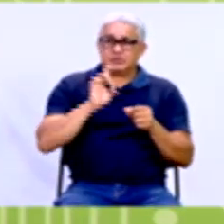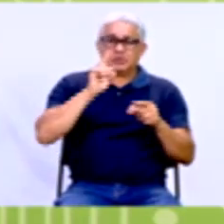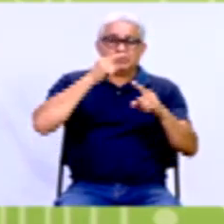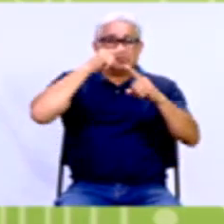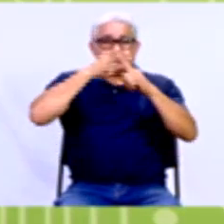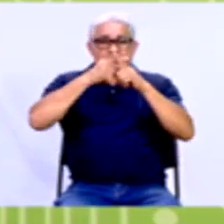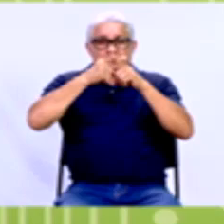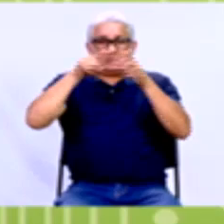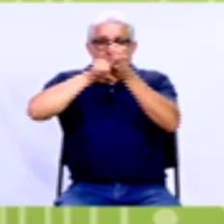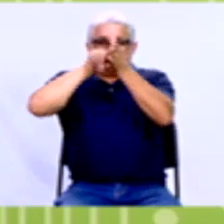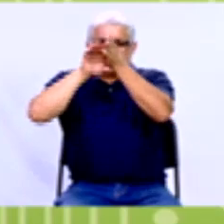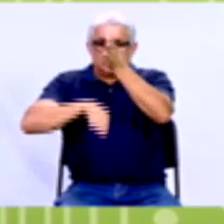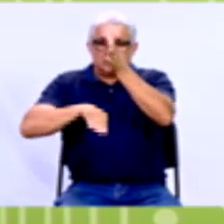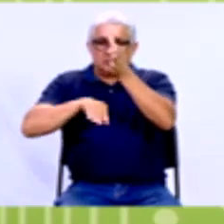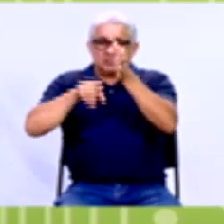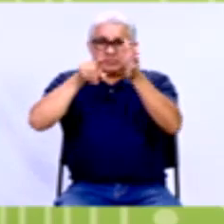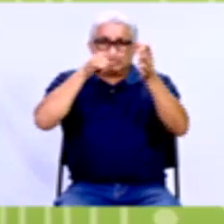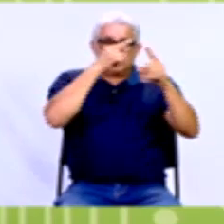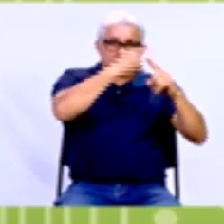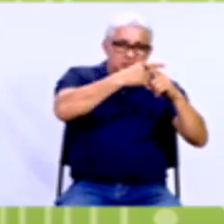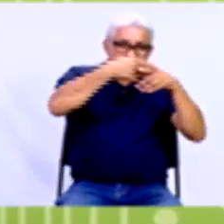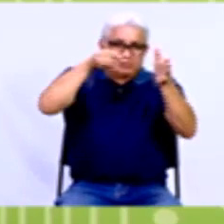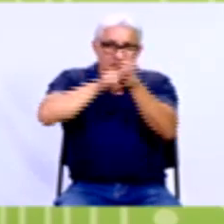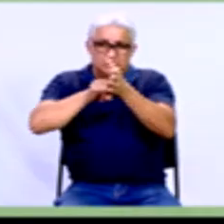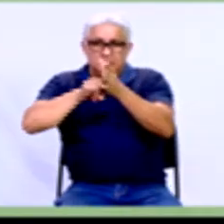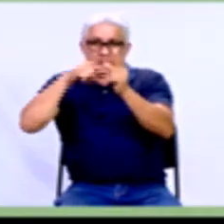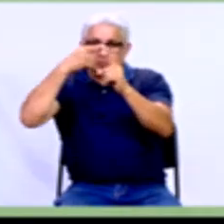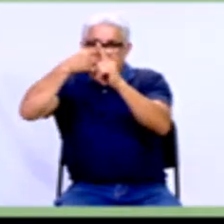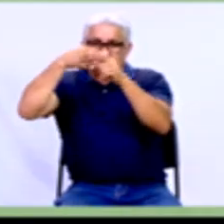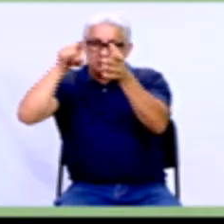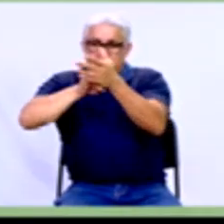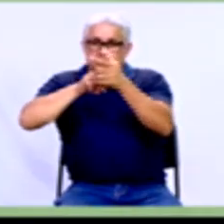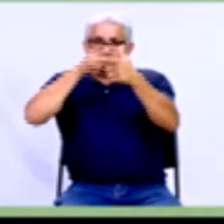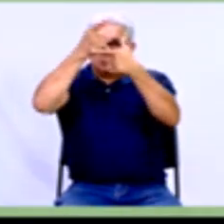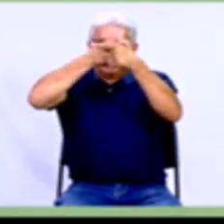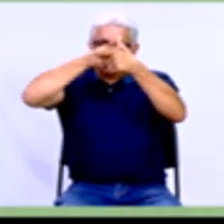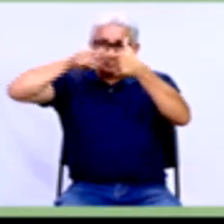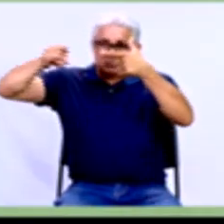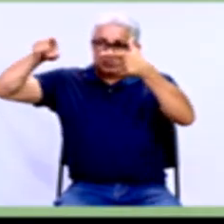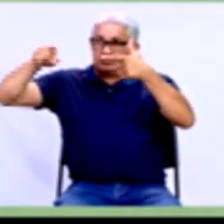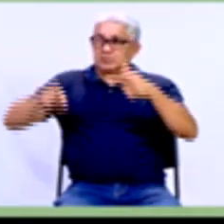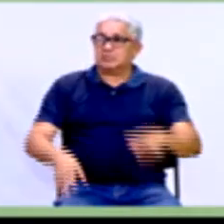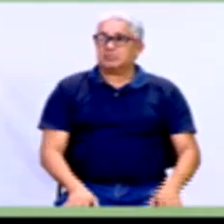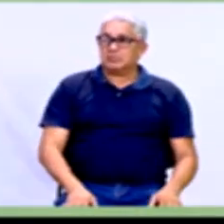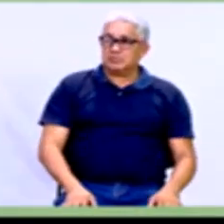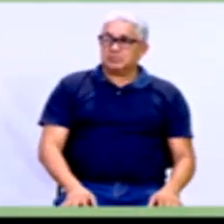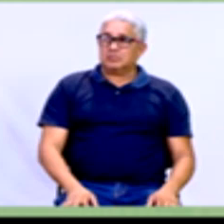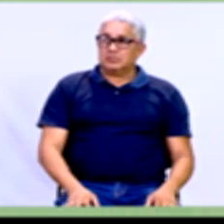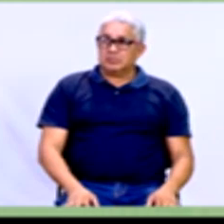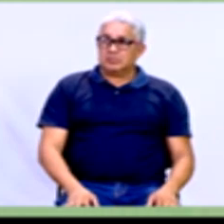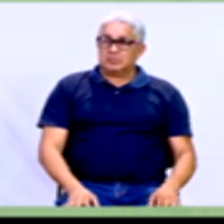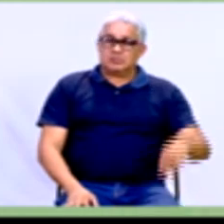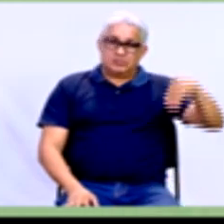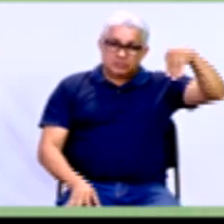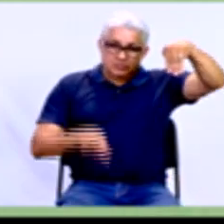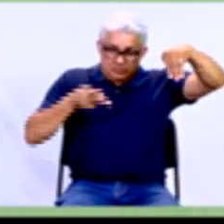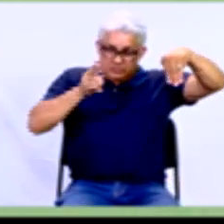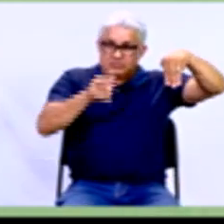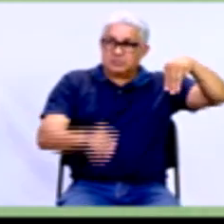Multiplicação e subtração aqui para a gente fazer. E aí, divisão, né? Então, vamos lá. Continuar aqui. 7